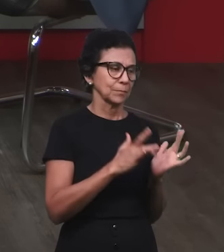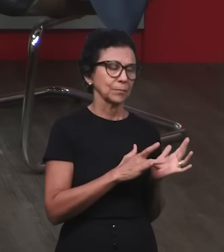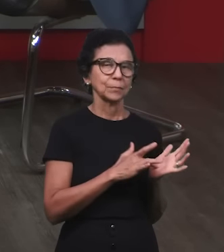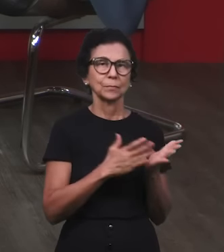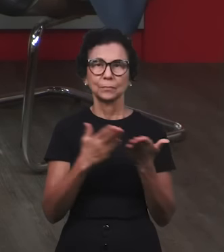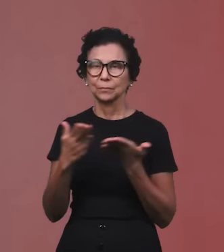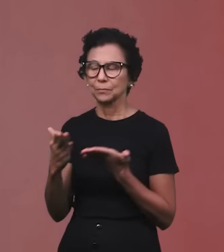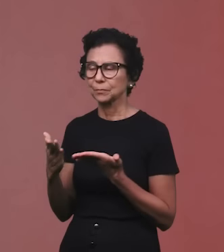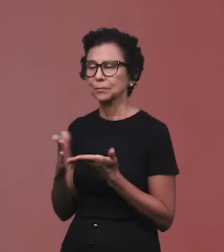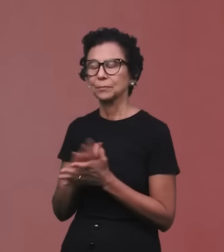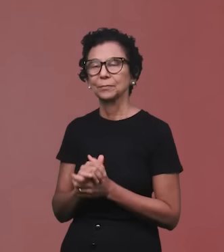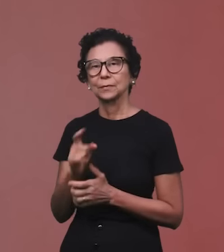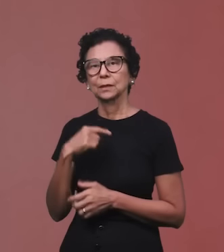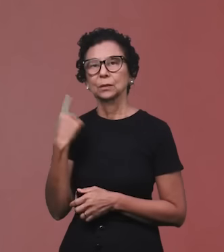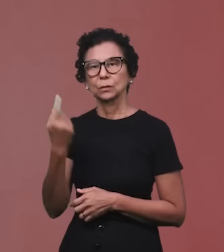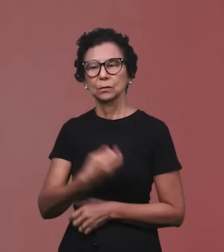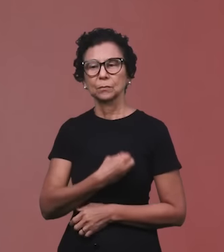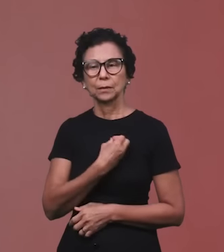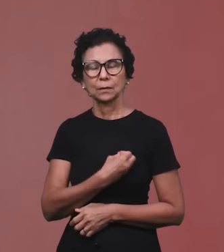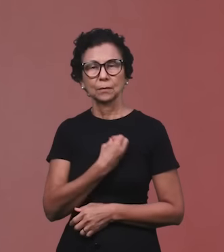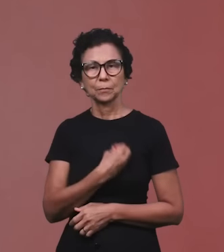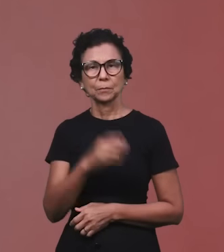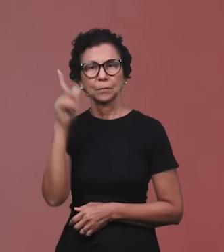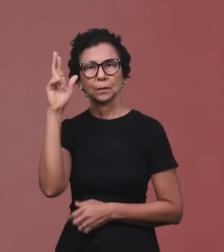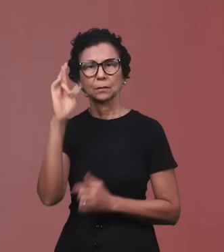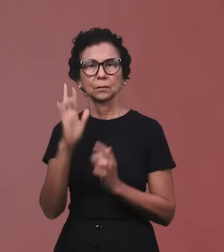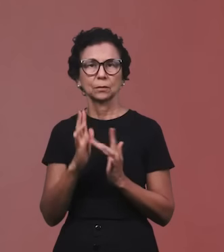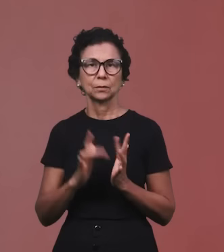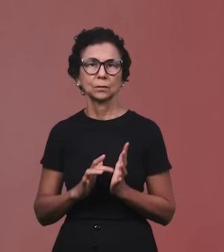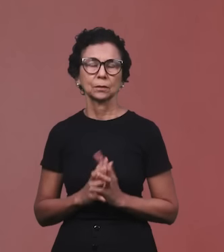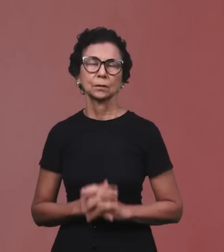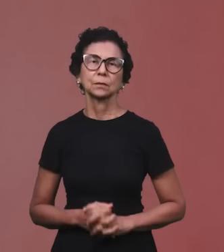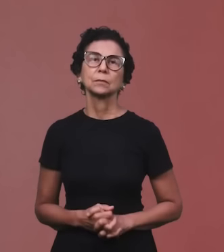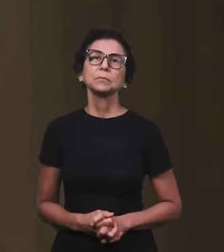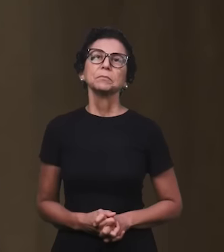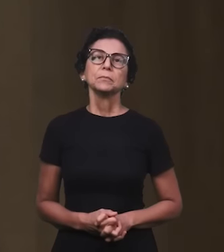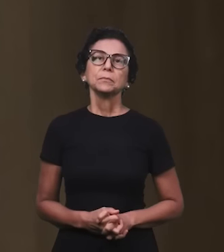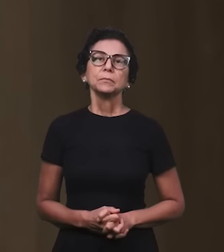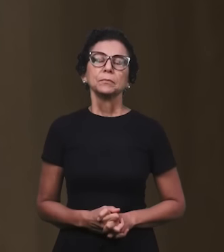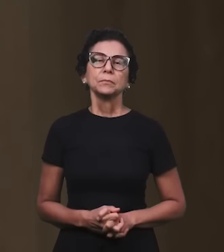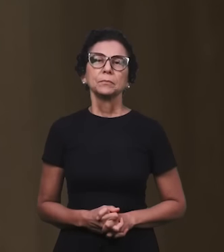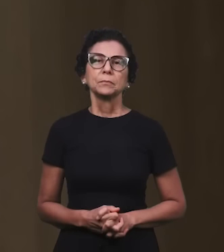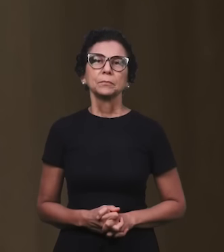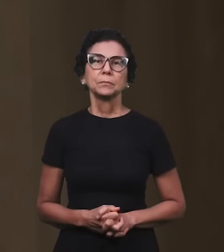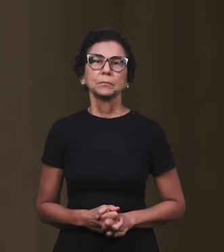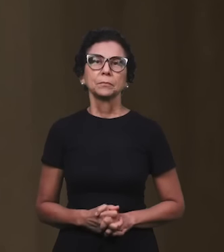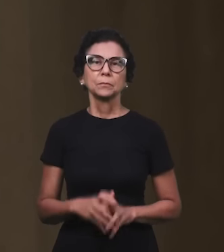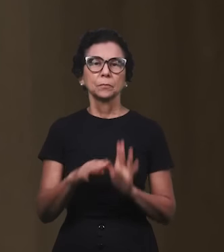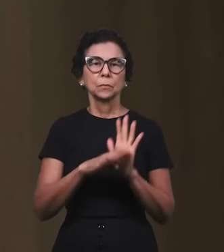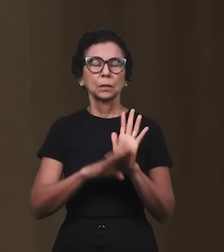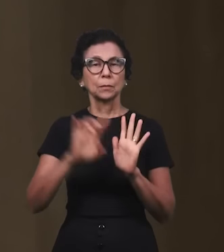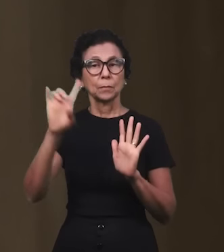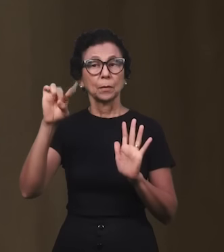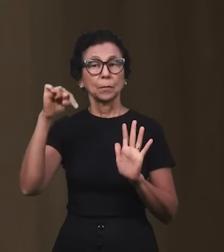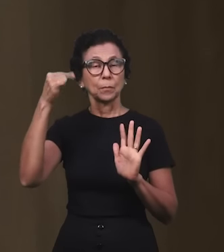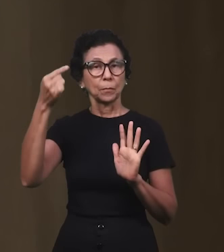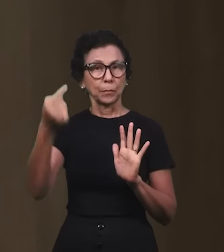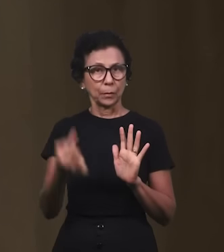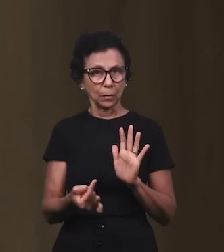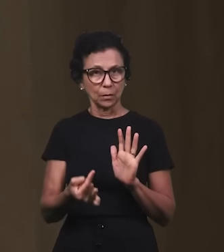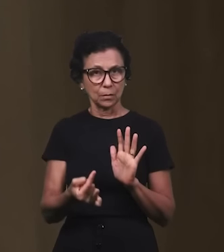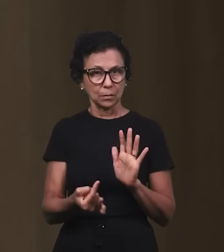Senhor. Paz do Senhor, Amadeu, a paz do Senhor a todos que estão participando conosco desse programa. No próximo programa, nós vamos